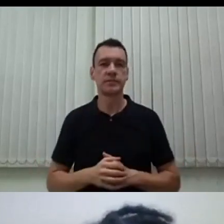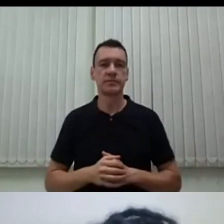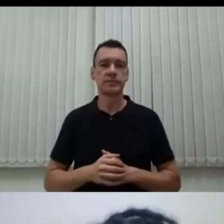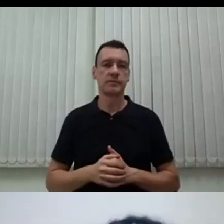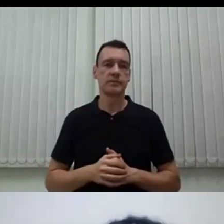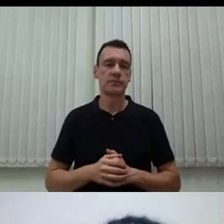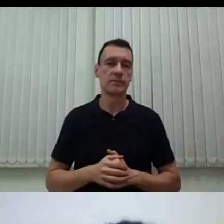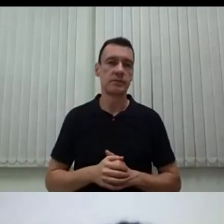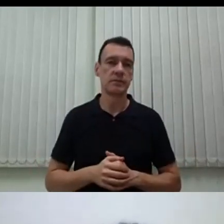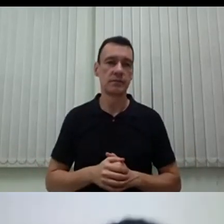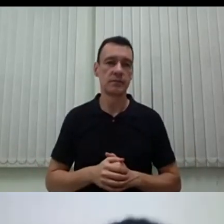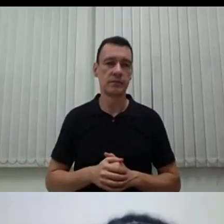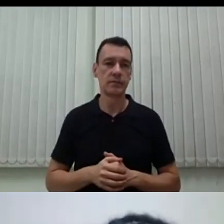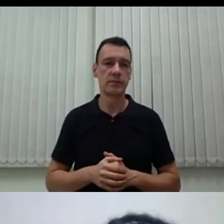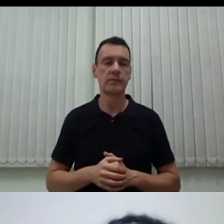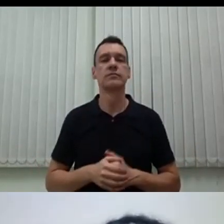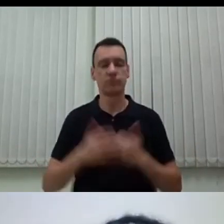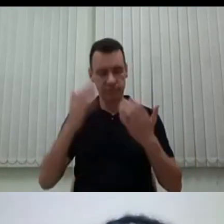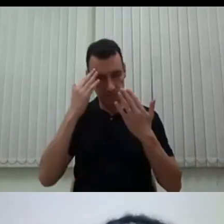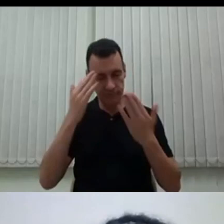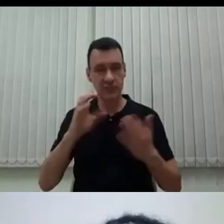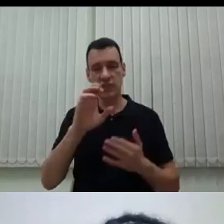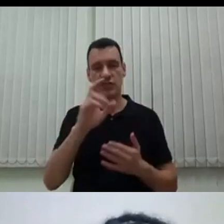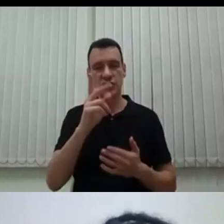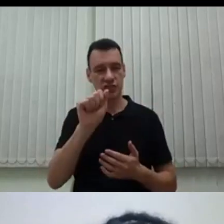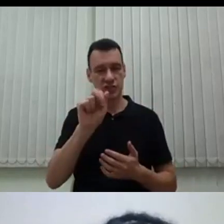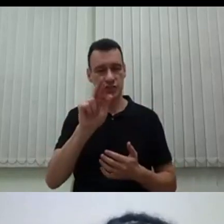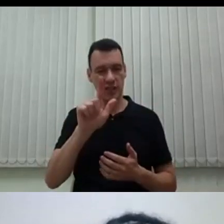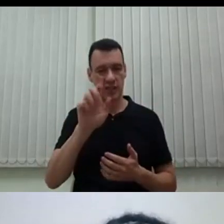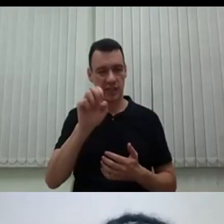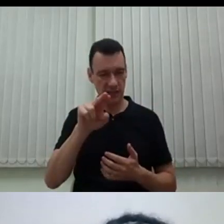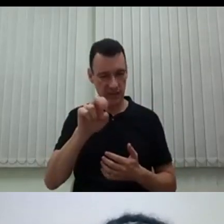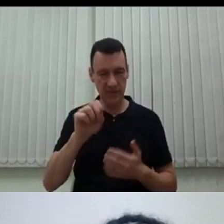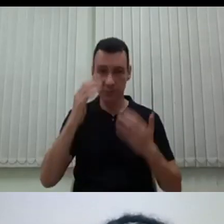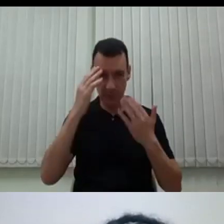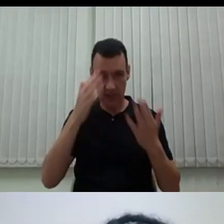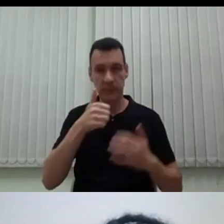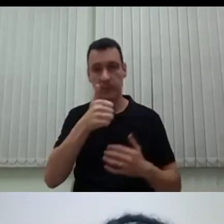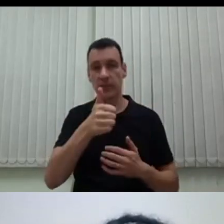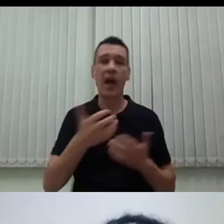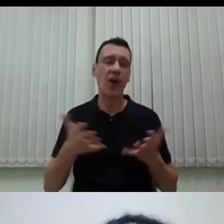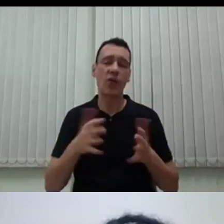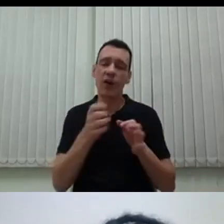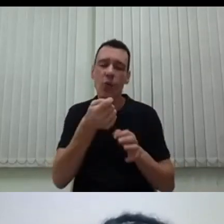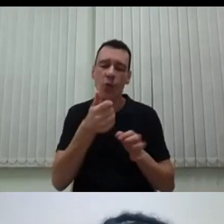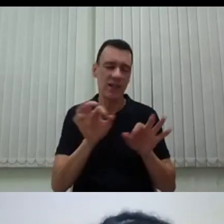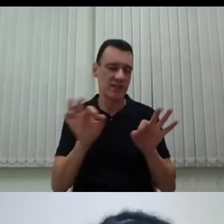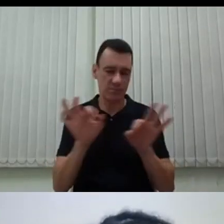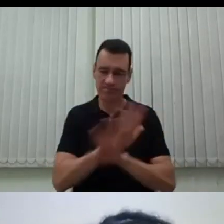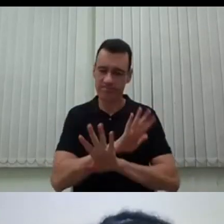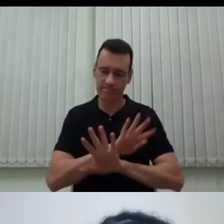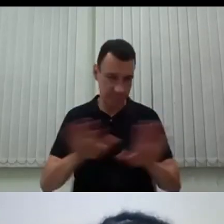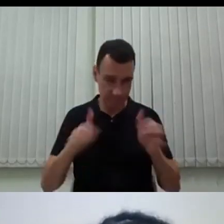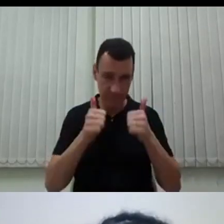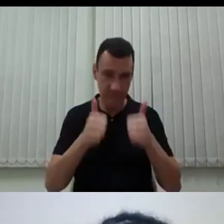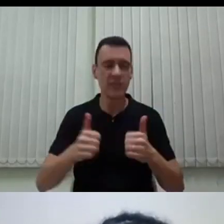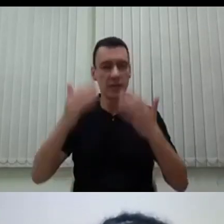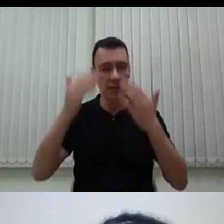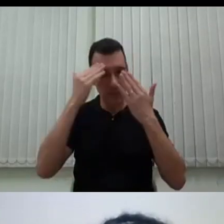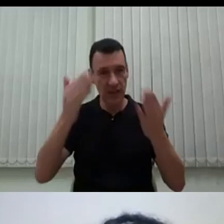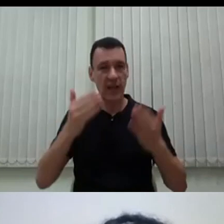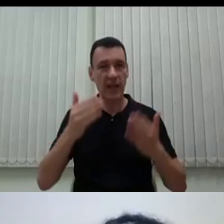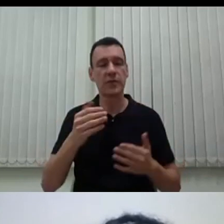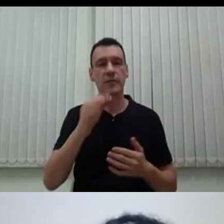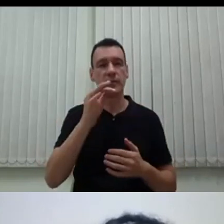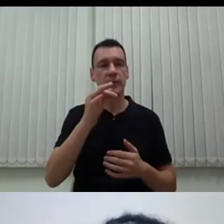Muito bem, obrigada, viu, Charlene? Nós já estamos indo para o final mesmo, gente. Quero agradecer a Fran. Na verdade, a